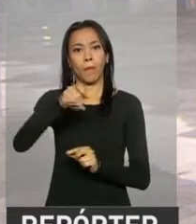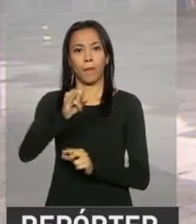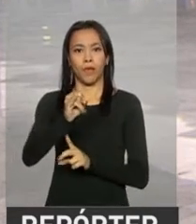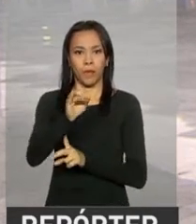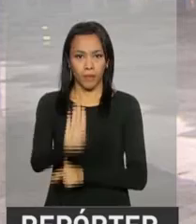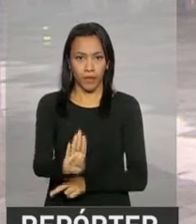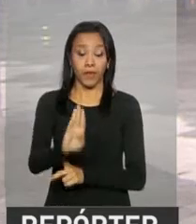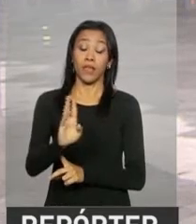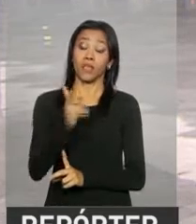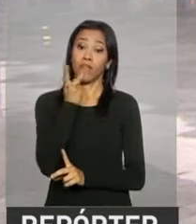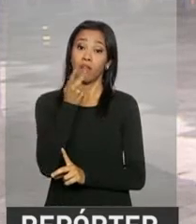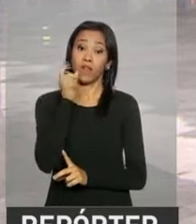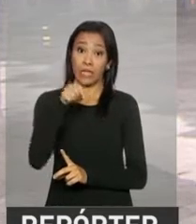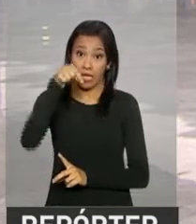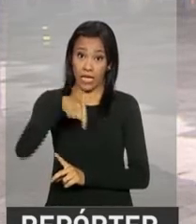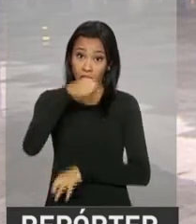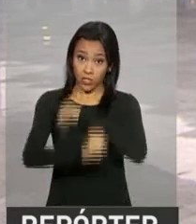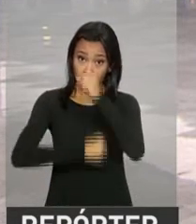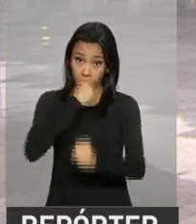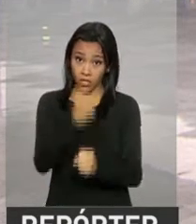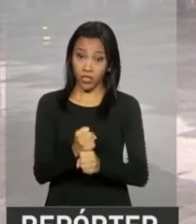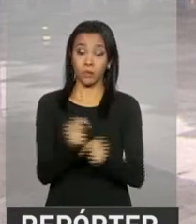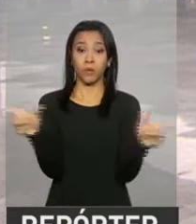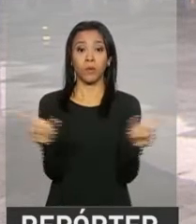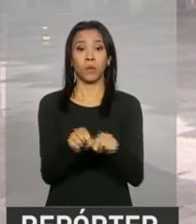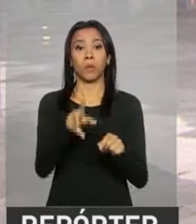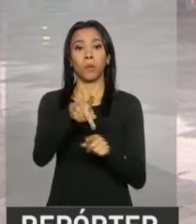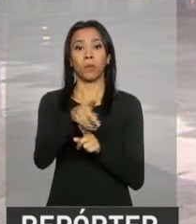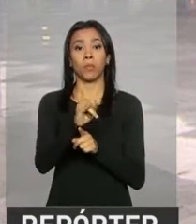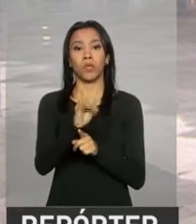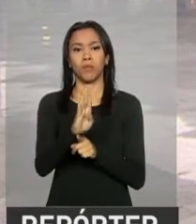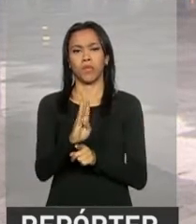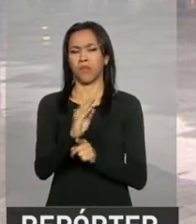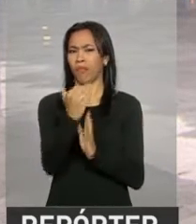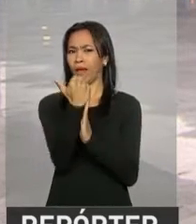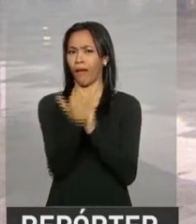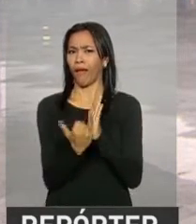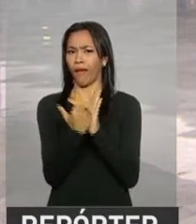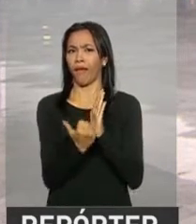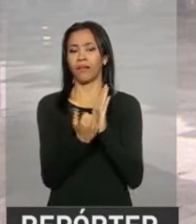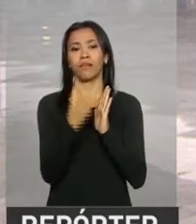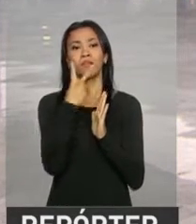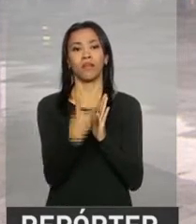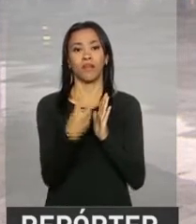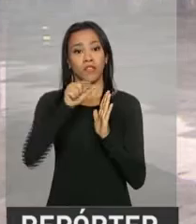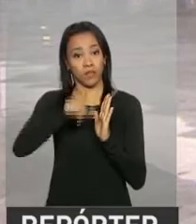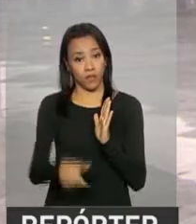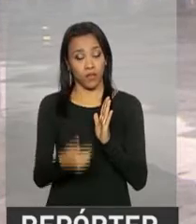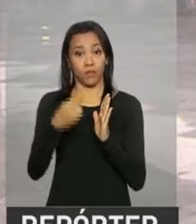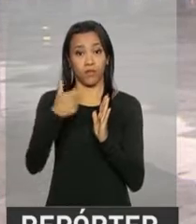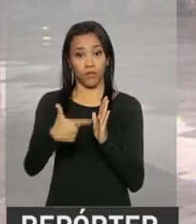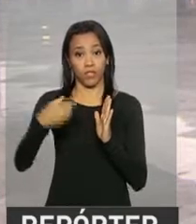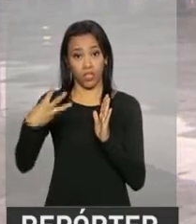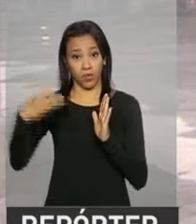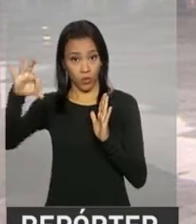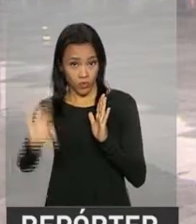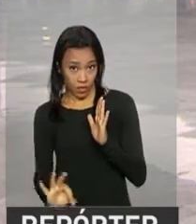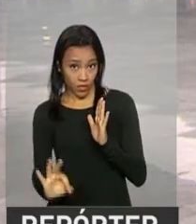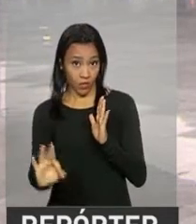esse levantamento, o Produto Interno Bruto Brasileiro deve ter uma queda de 3,23%, uma queda menor do que